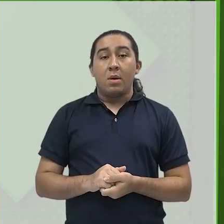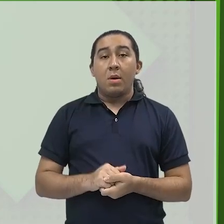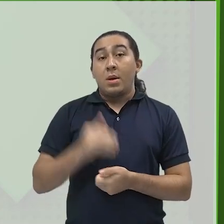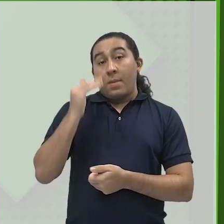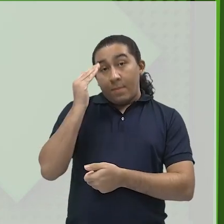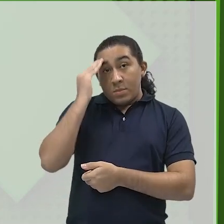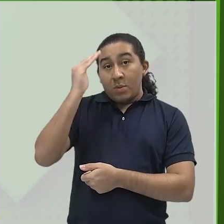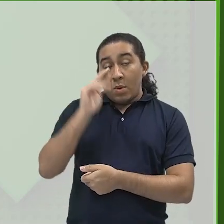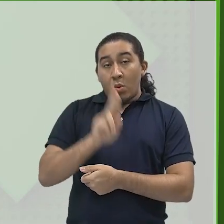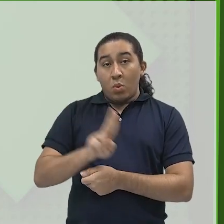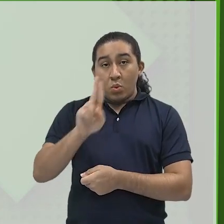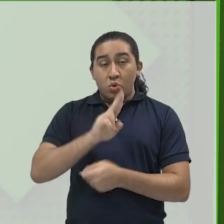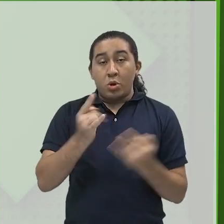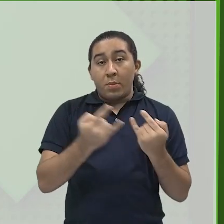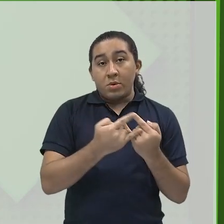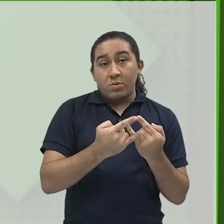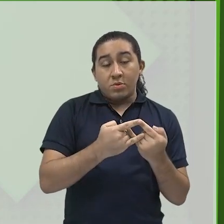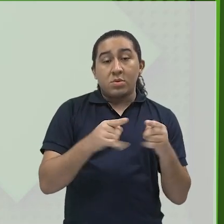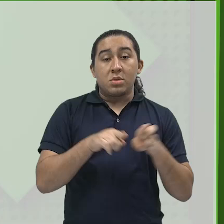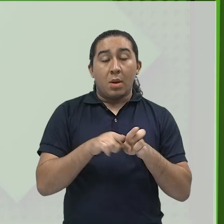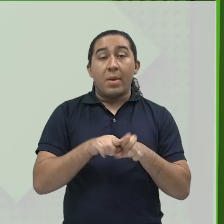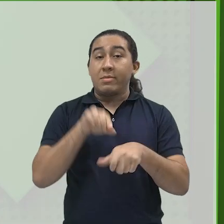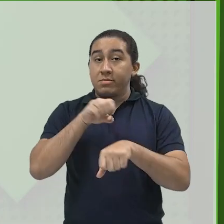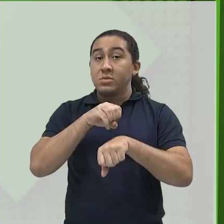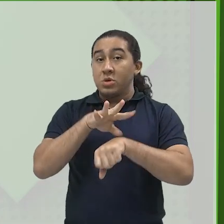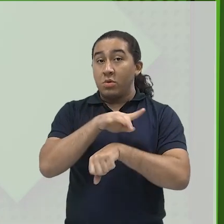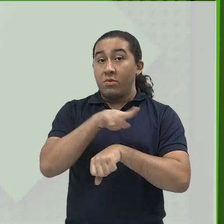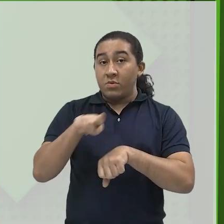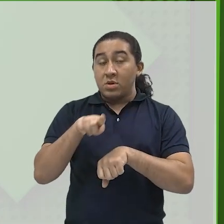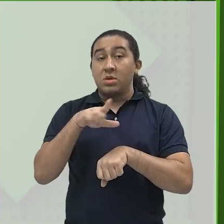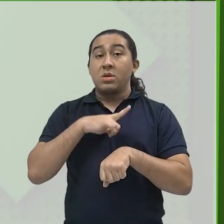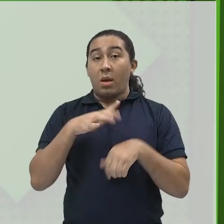de preservativo, e fica a dica aí para você que